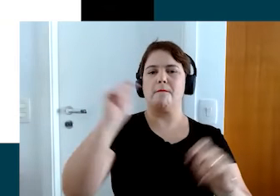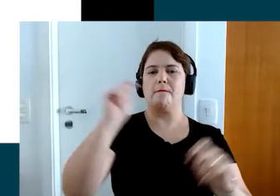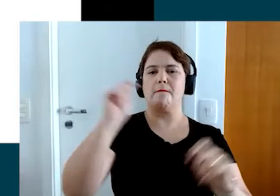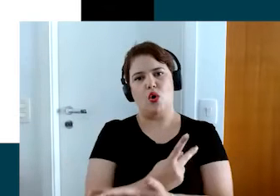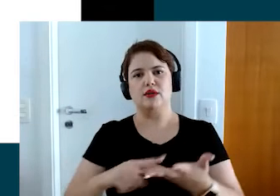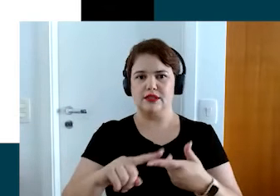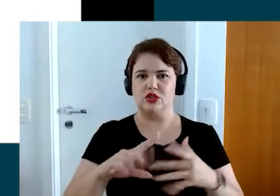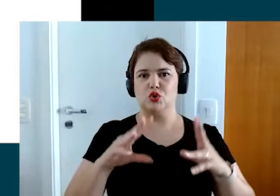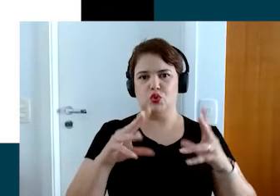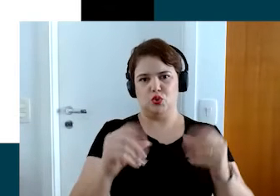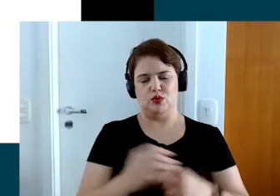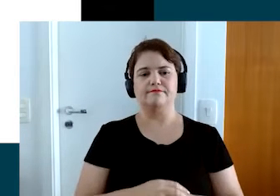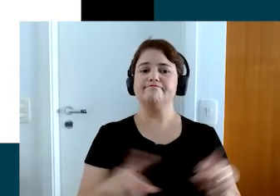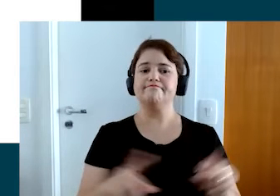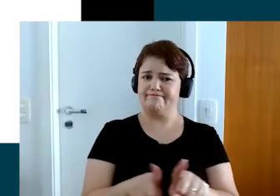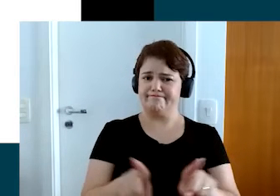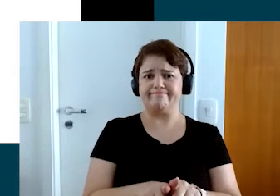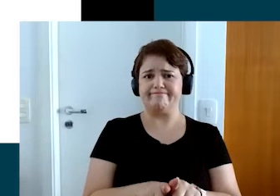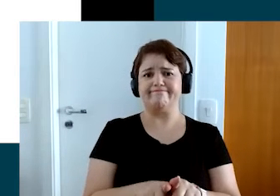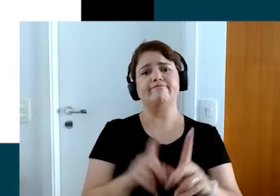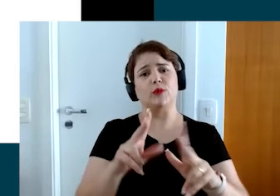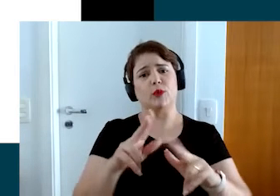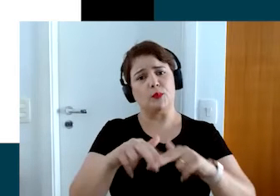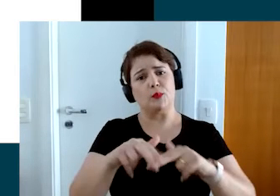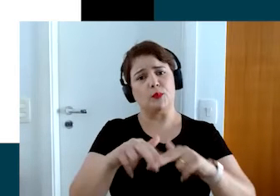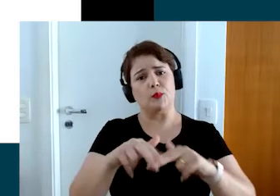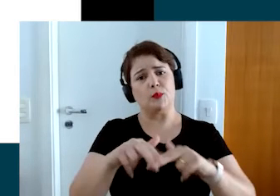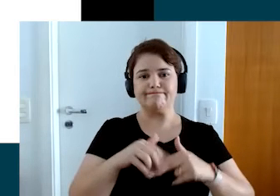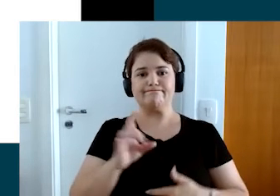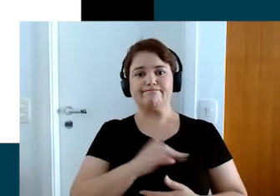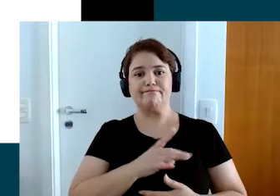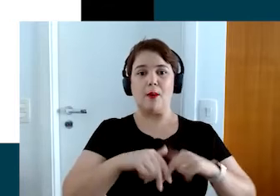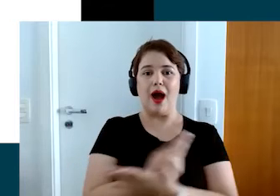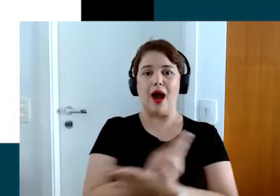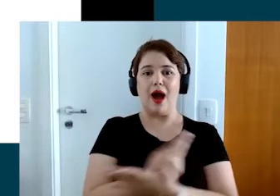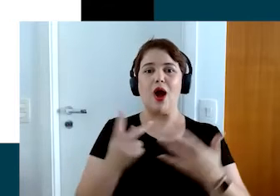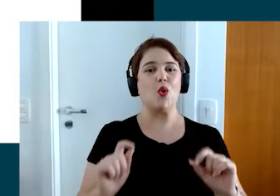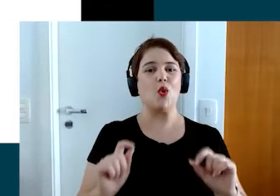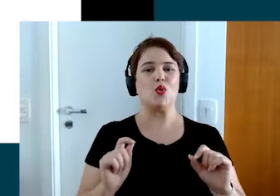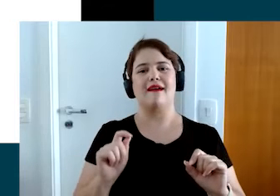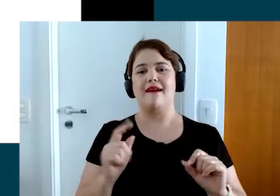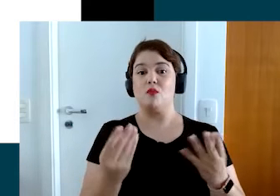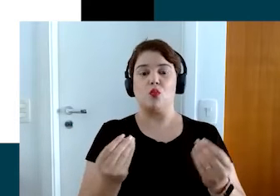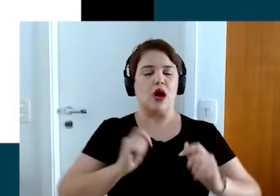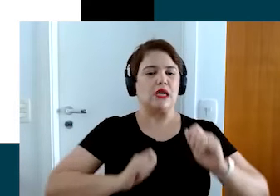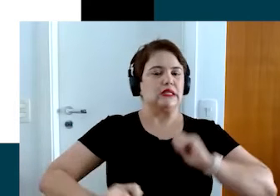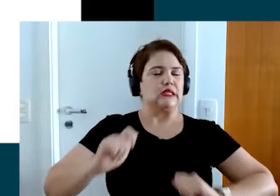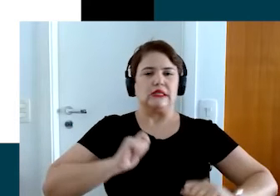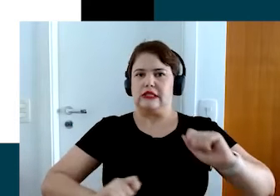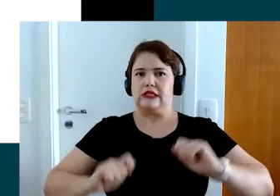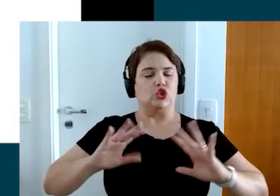surgir, né? Podem acontecer. E aí essas incertezas, elas acabam causando muita ansiedade para todos